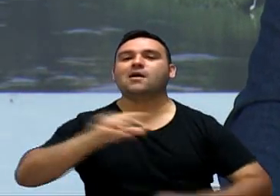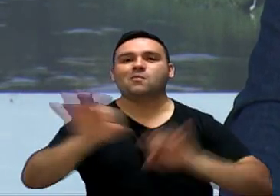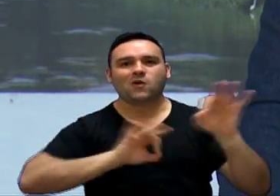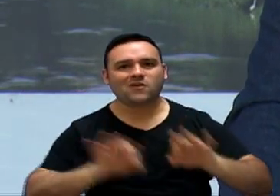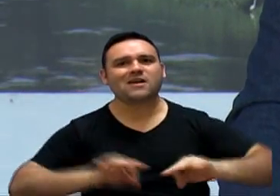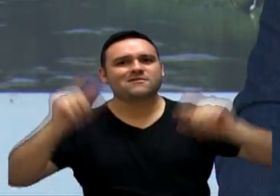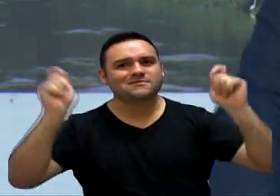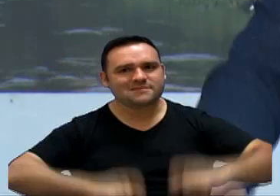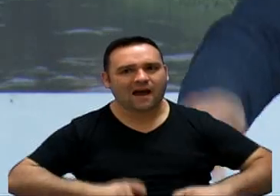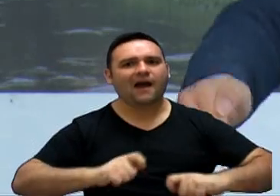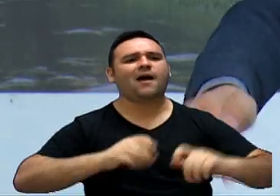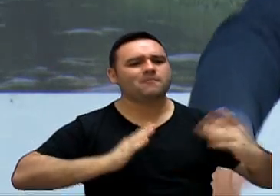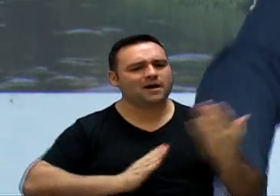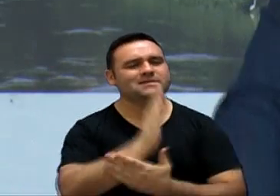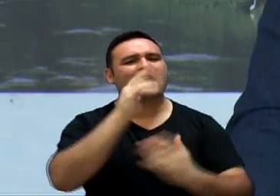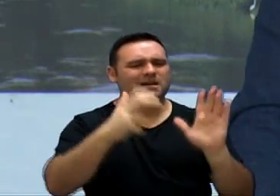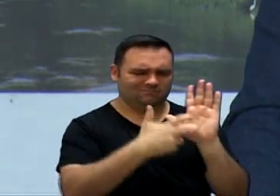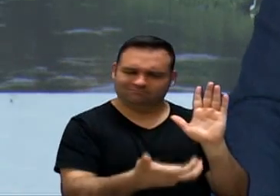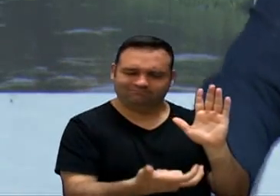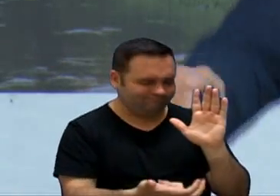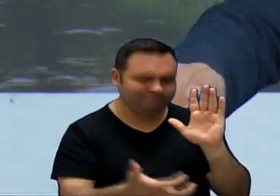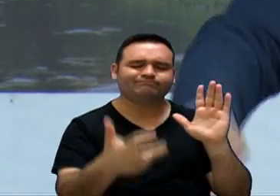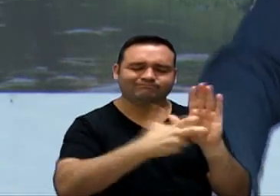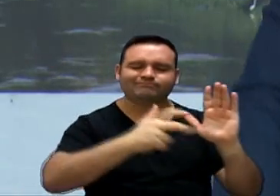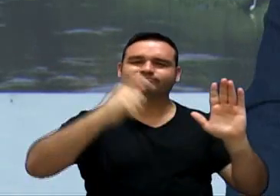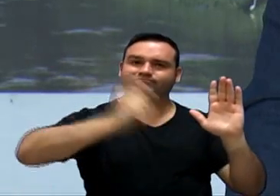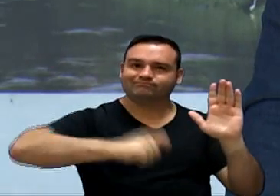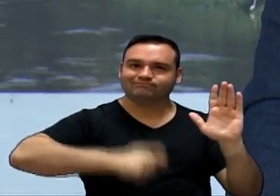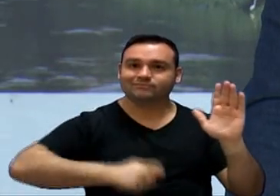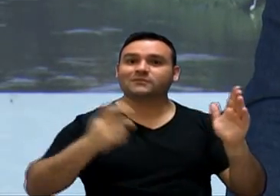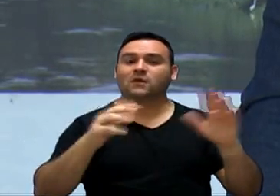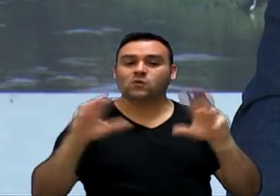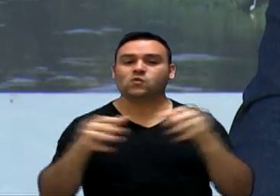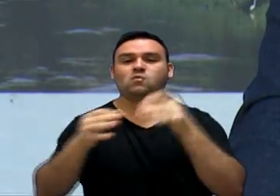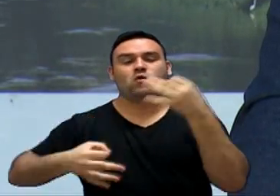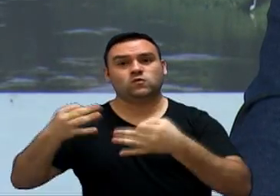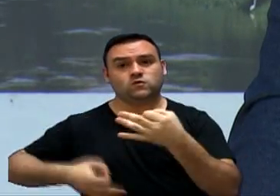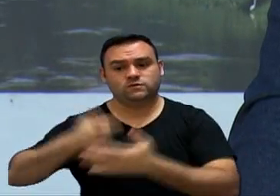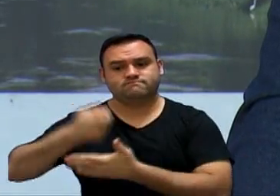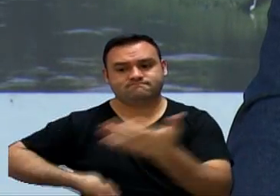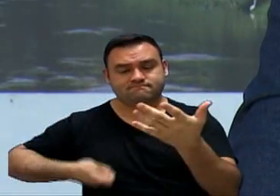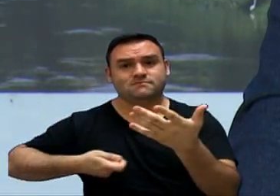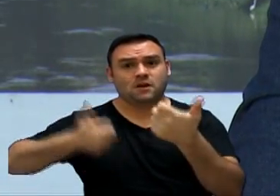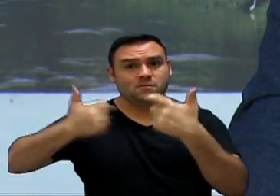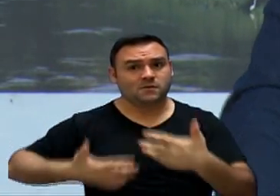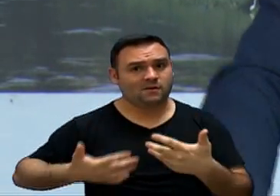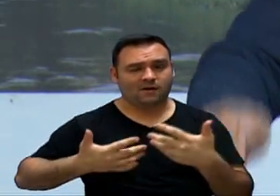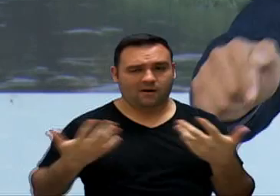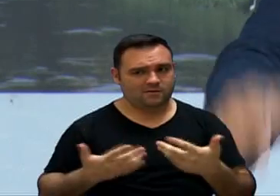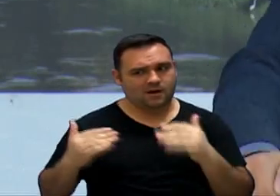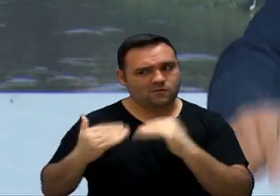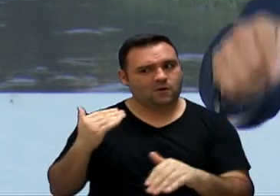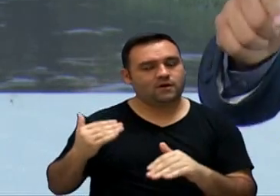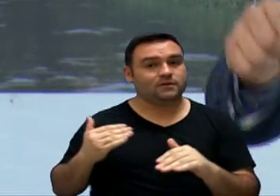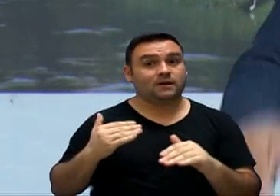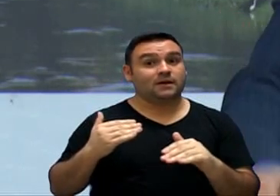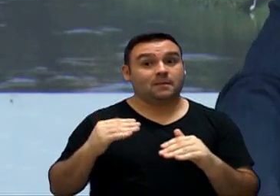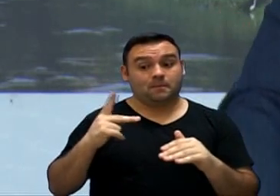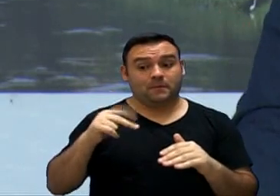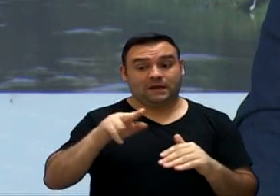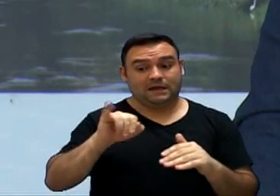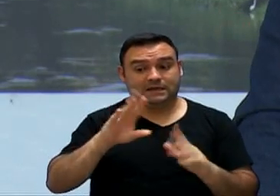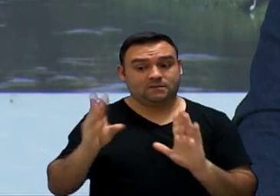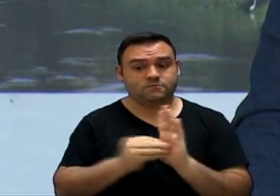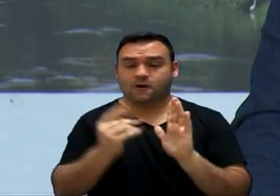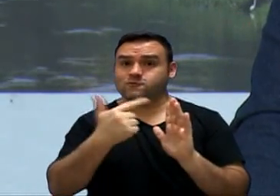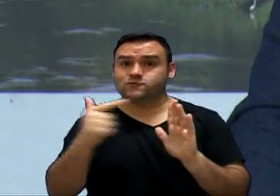constitucional e vamos quebrá-lo hoje, vamos quebrar essa inconstitucionalidade que foi dada nesta casa pela Comissão de Justiça. Não consta no PNI.